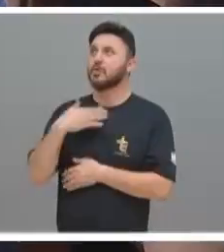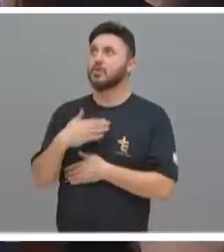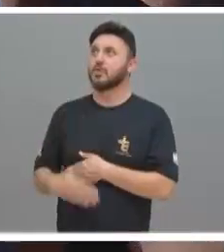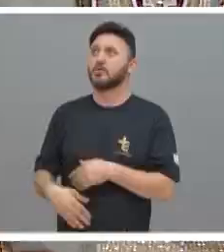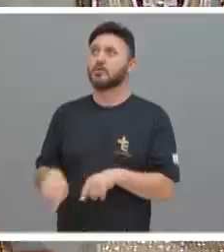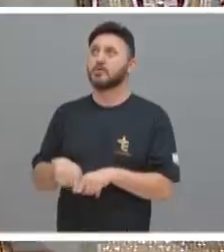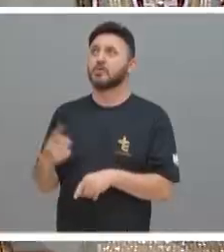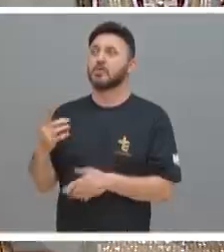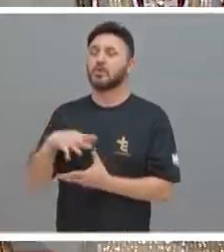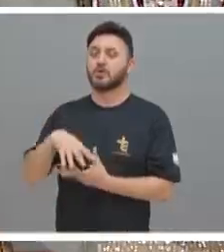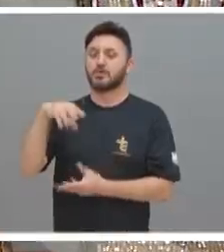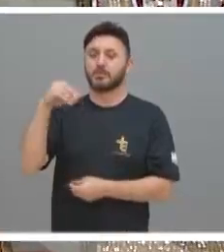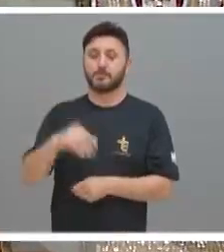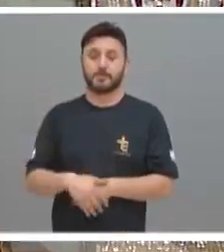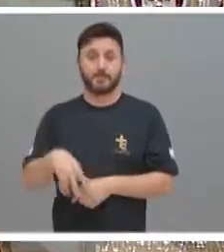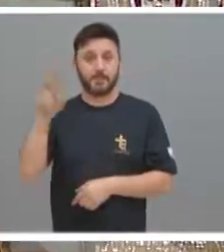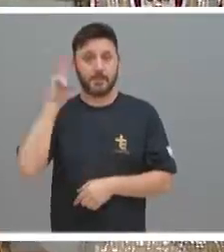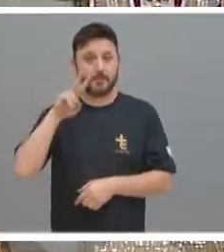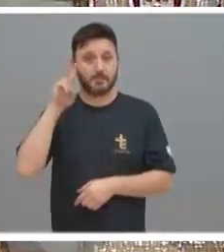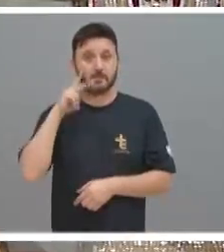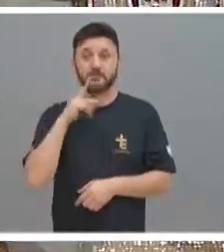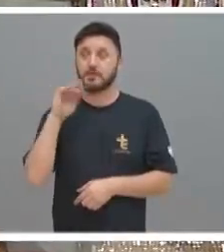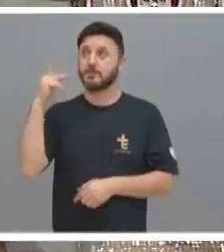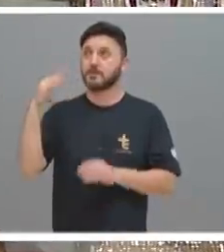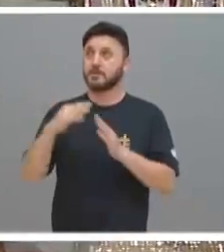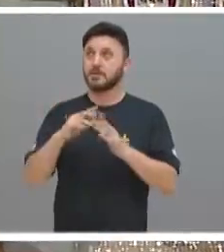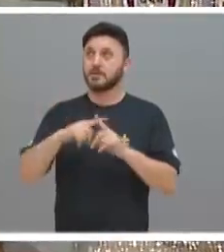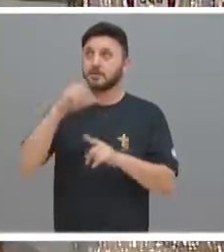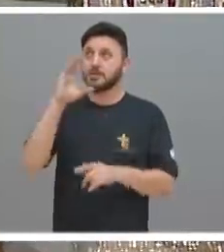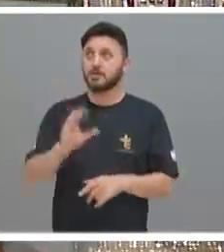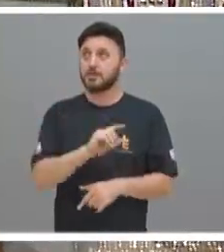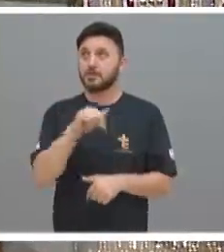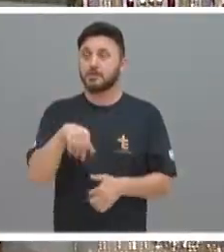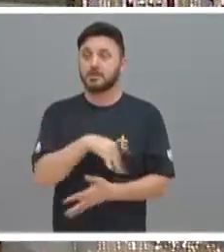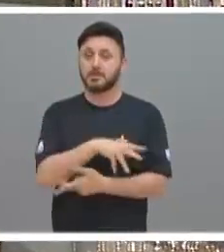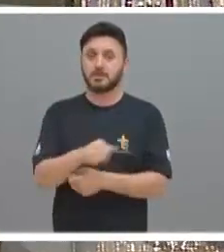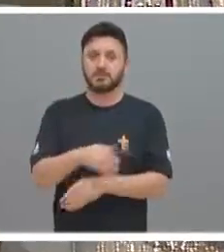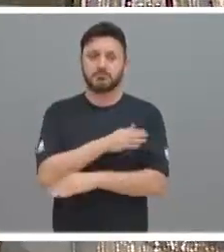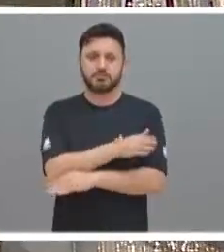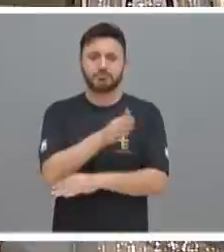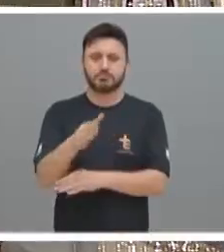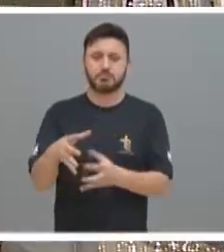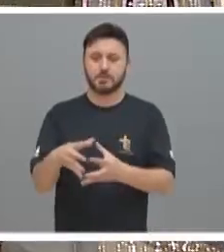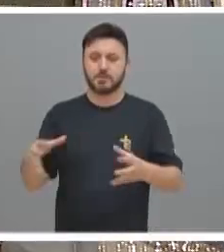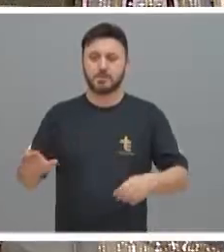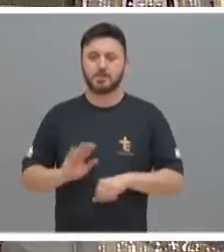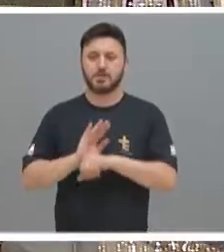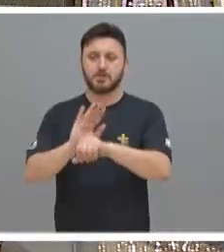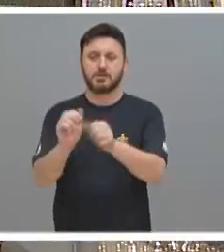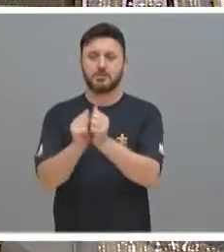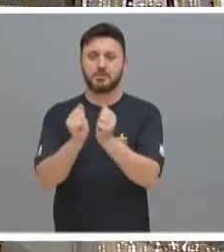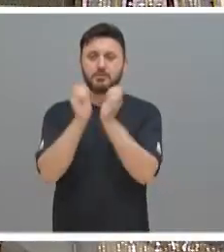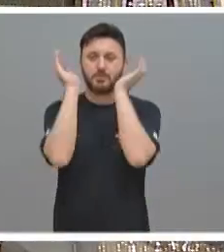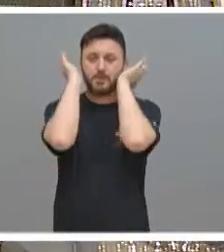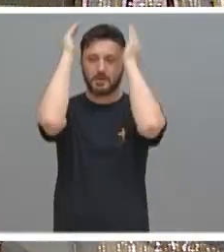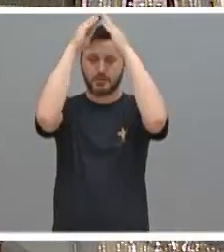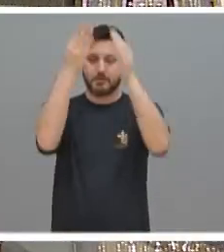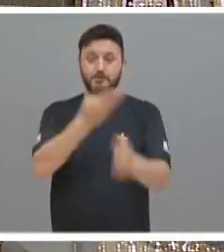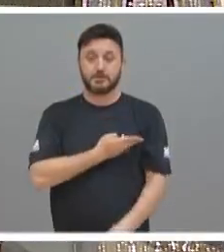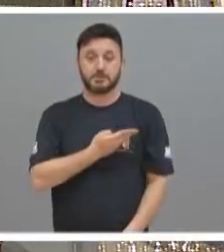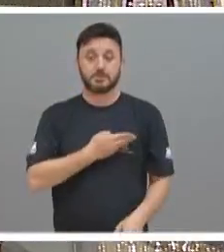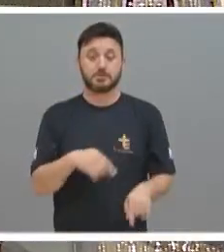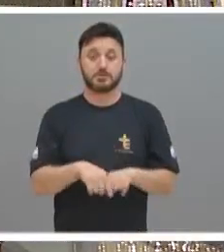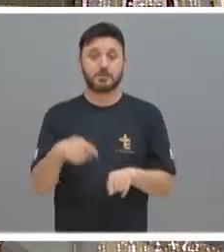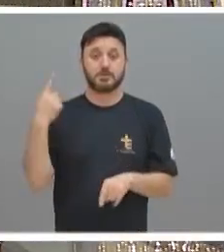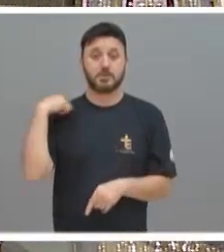só Espírito. Lembrai-vos, ó Pai, da vossa Igreja, que se faz presente pelo mundo inteiro, que ela cresça na caridade com o Papa